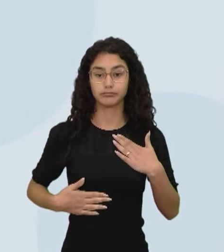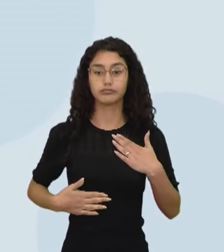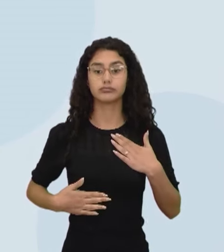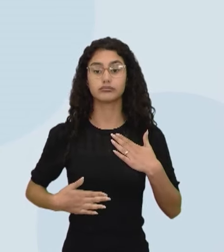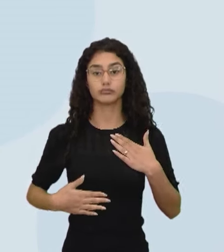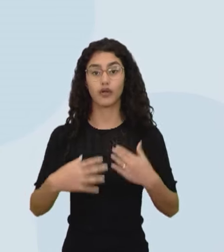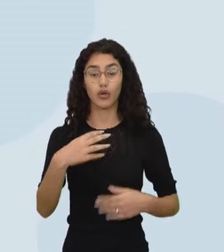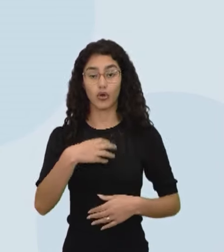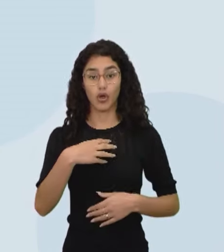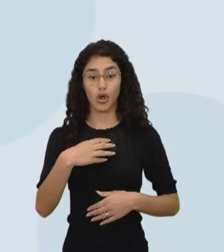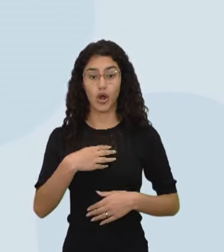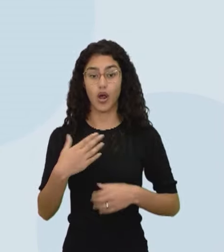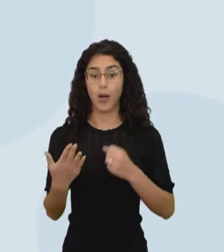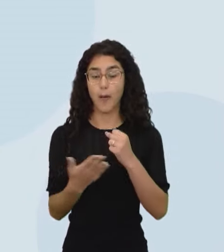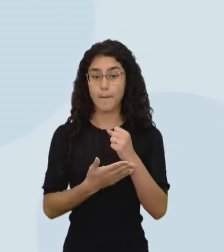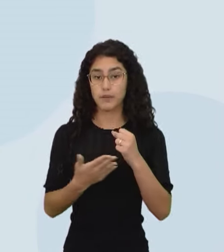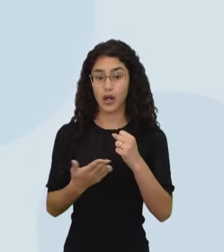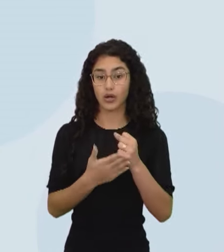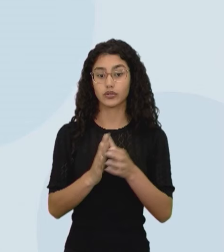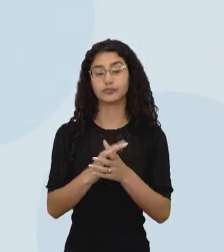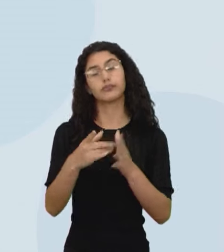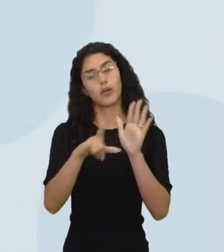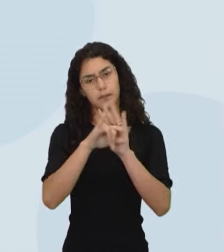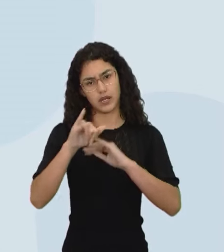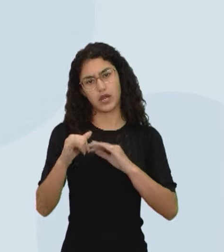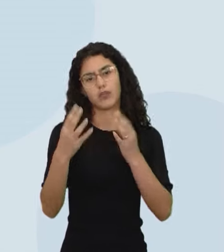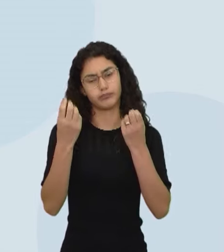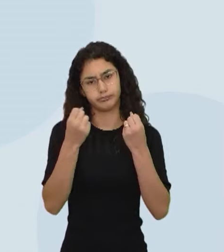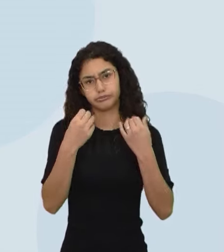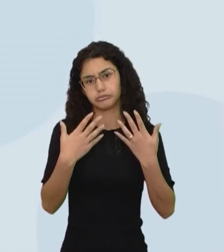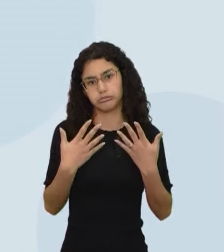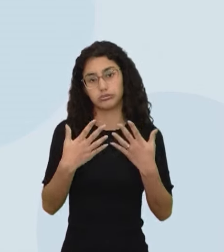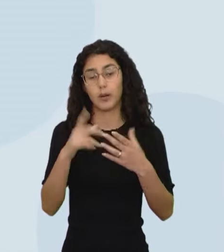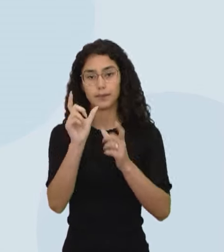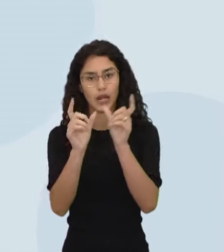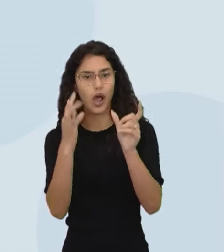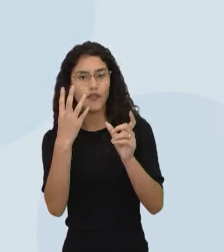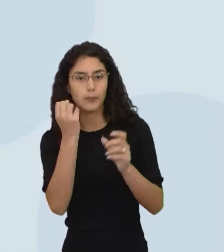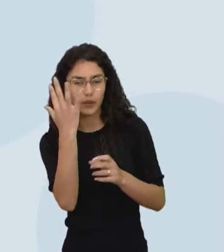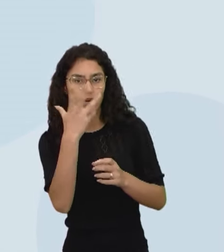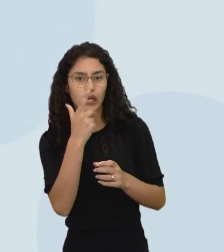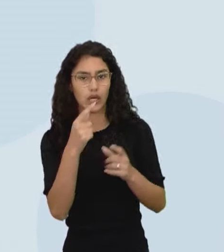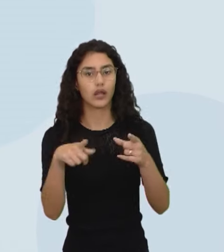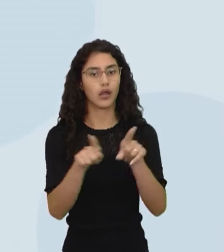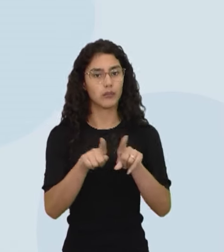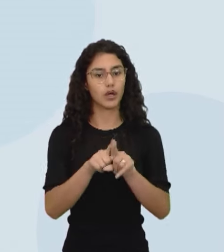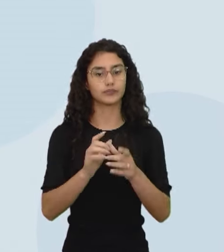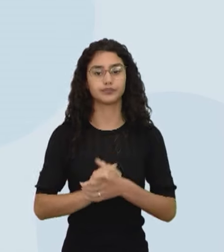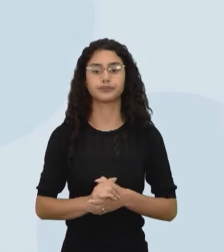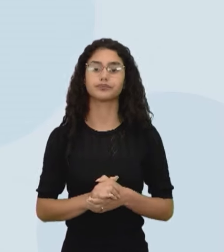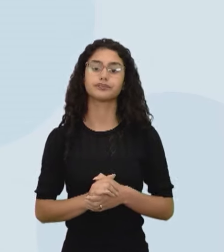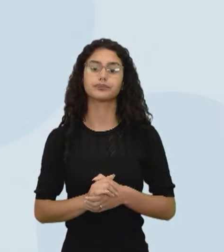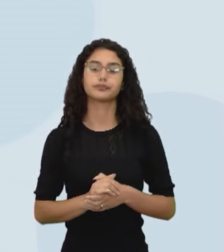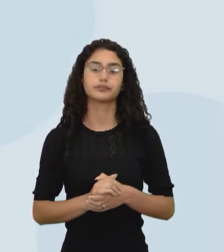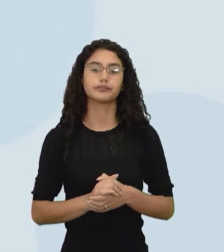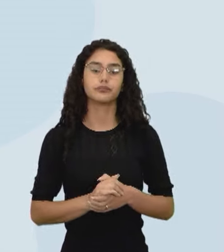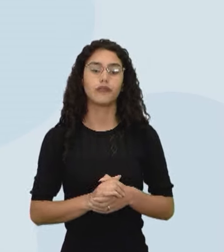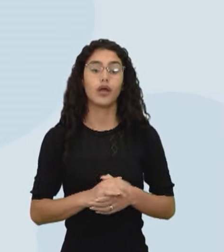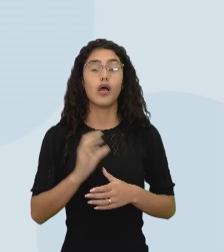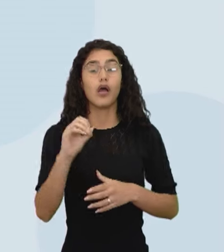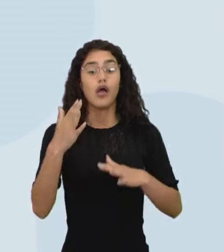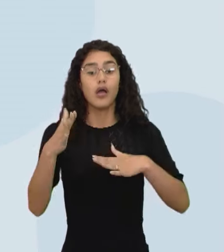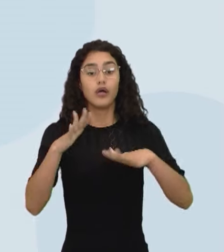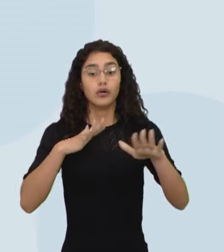de repouso, que a gente trouxe a lei, é bonita, rebuscada. As palavras são bonitas. São palavras bonitas. Estado em repouso ou de